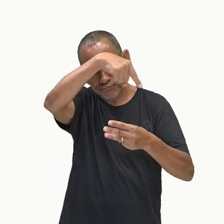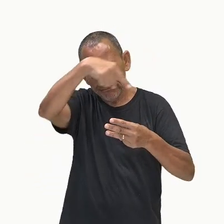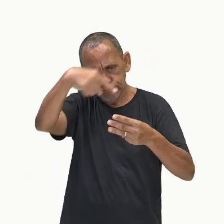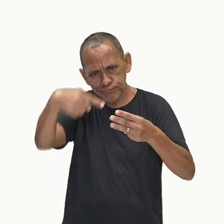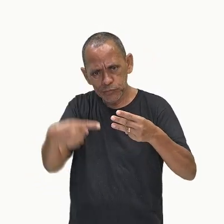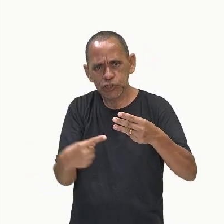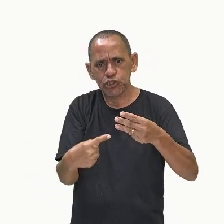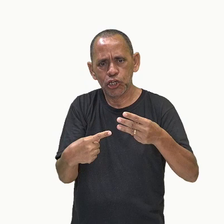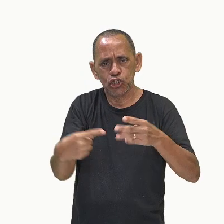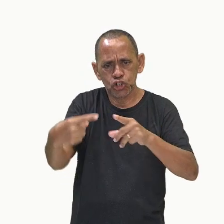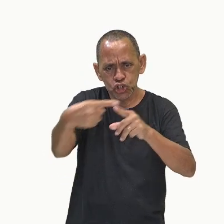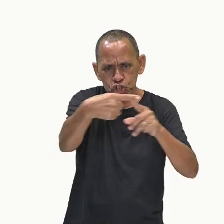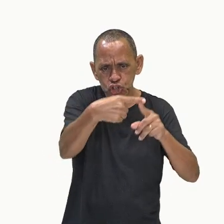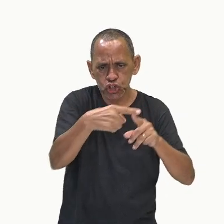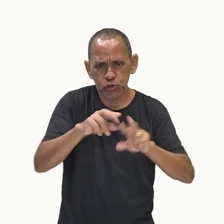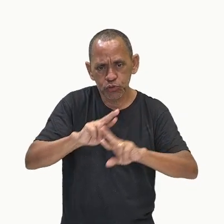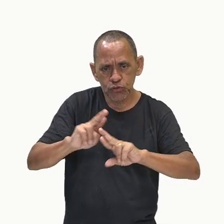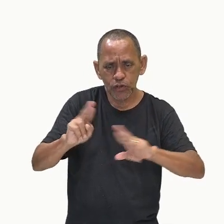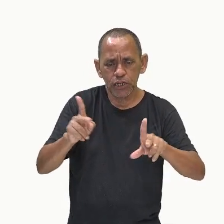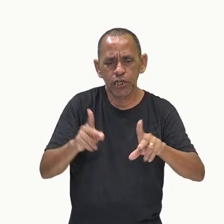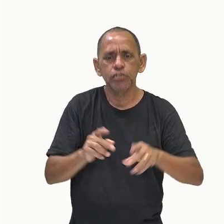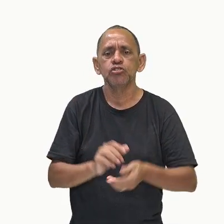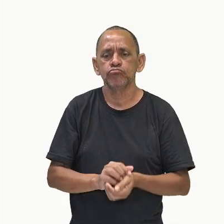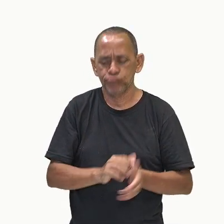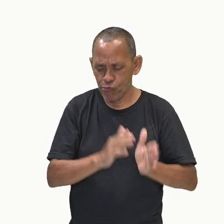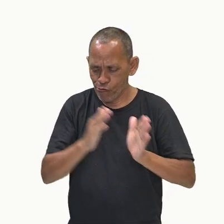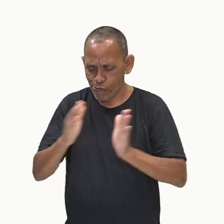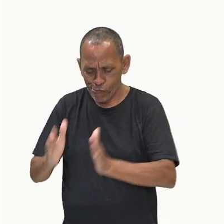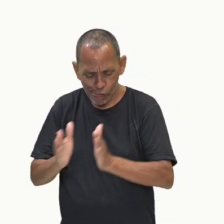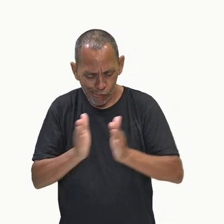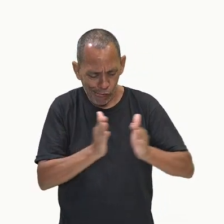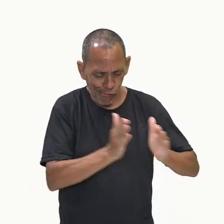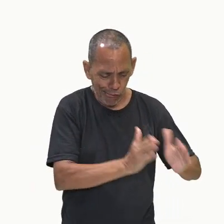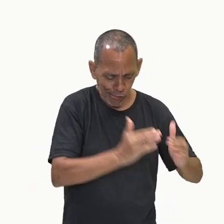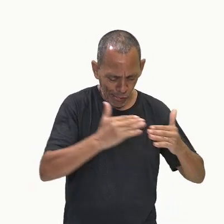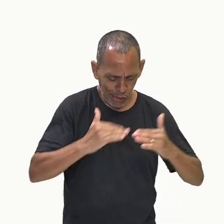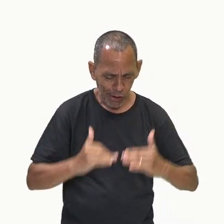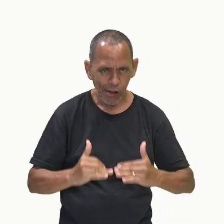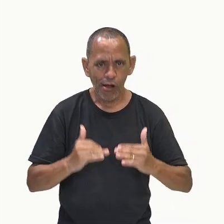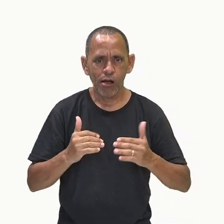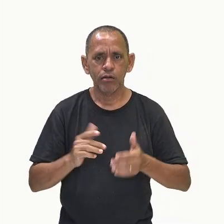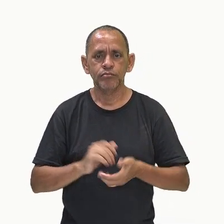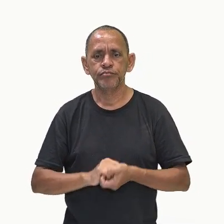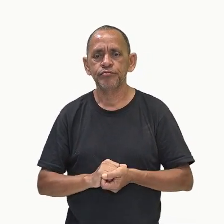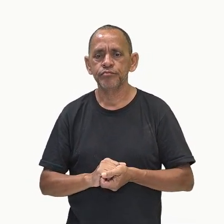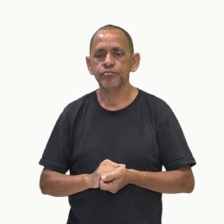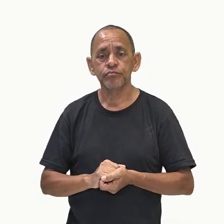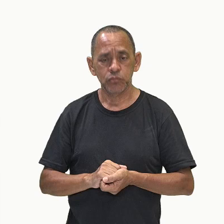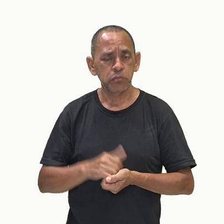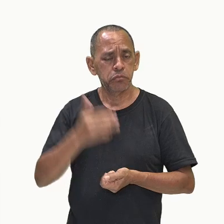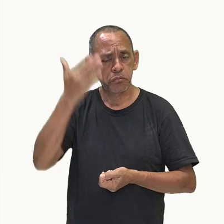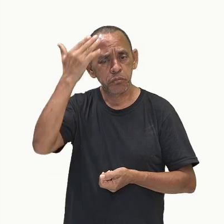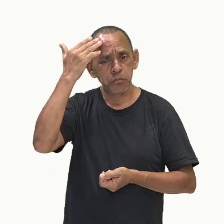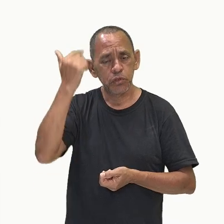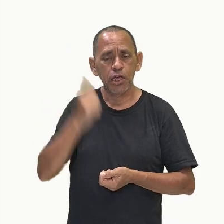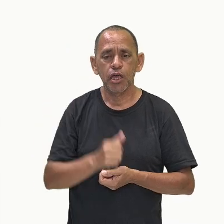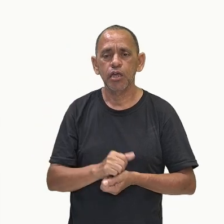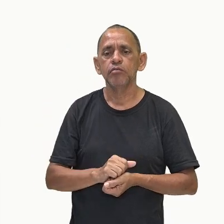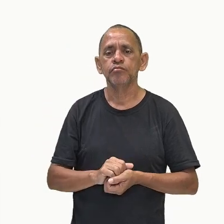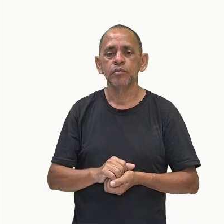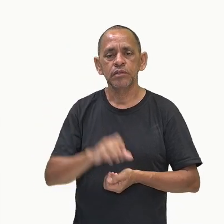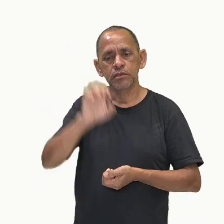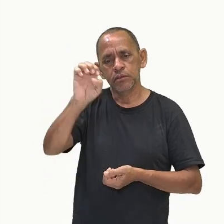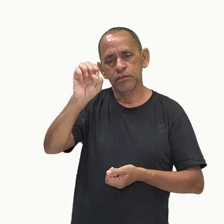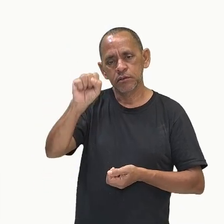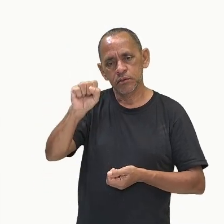medidas diferentes, três lados diferentes, ou seja, eu já sei que ele é um escaleno. Já que as suas